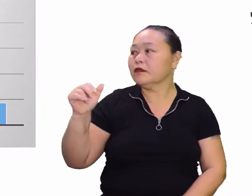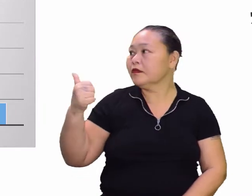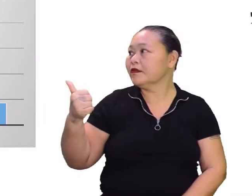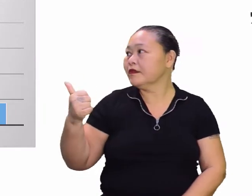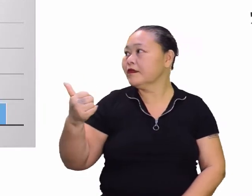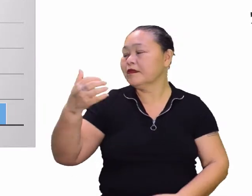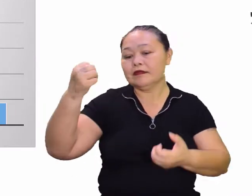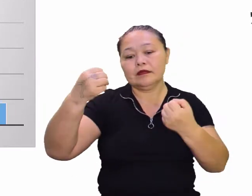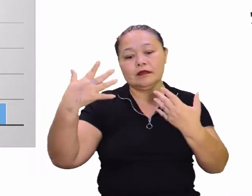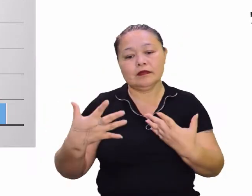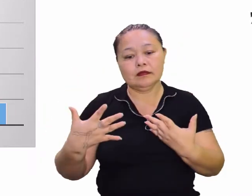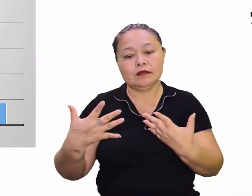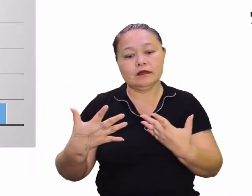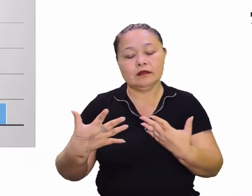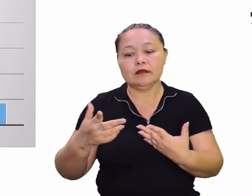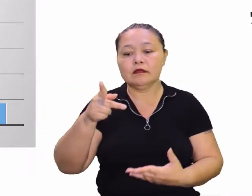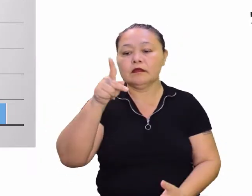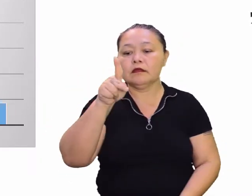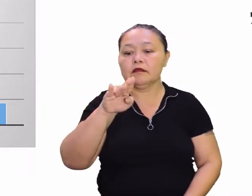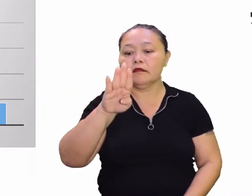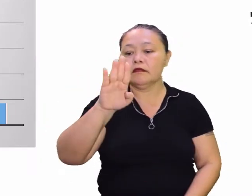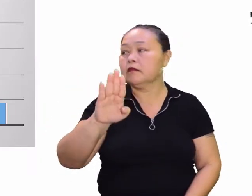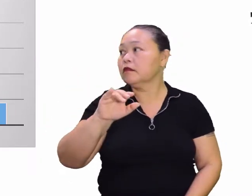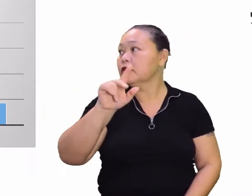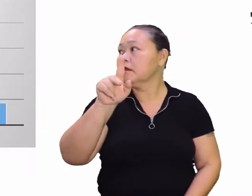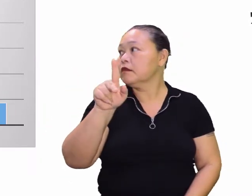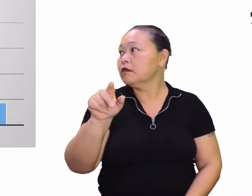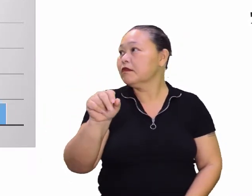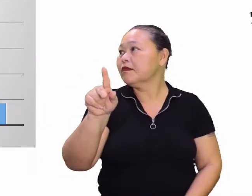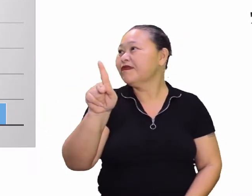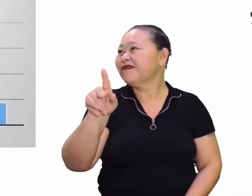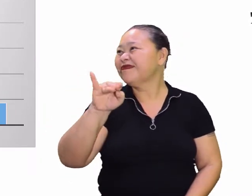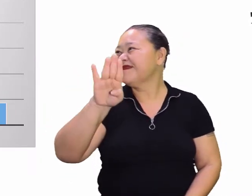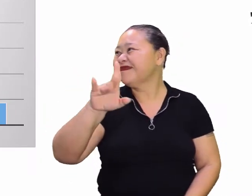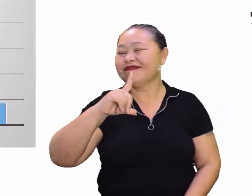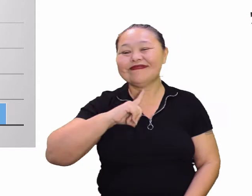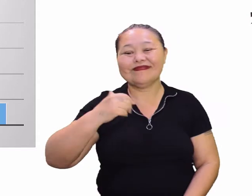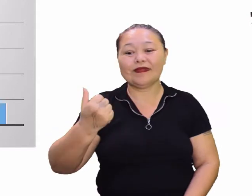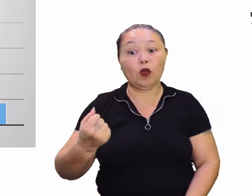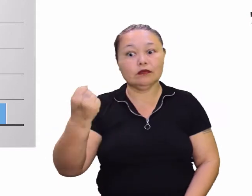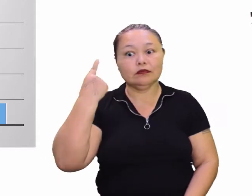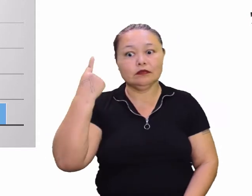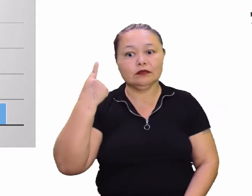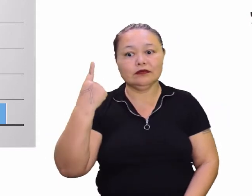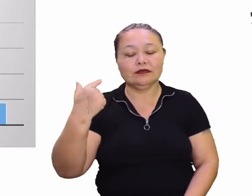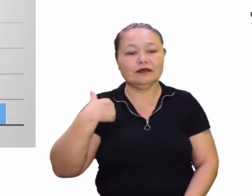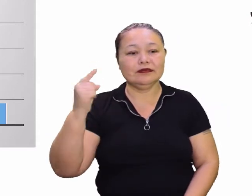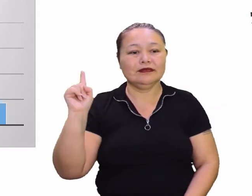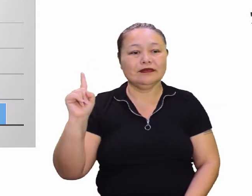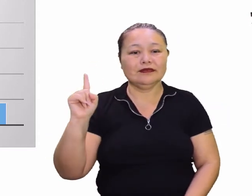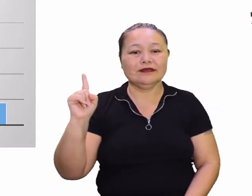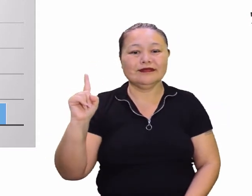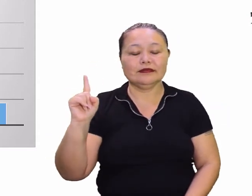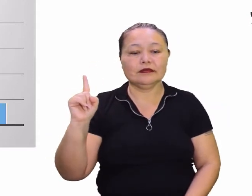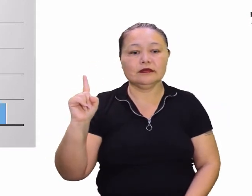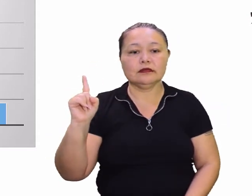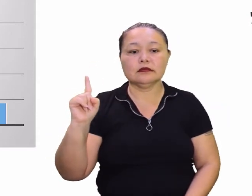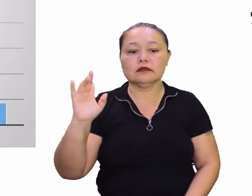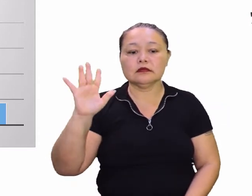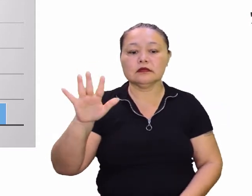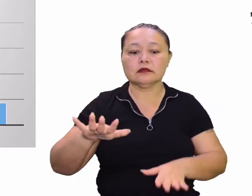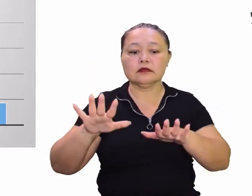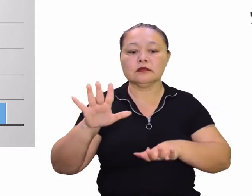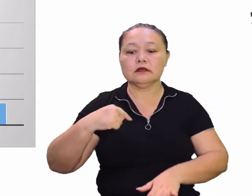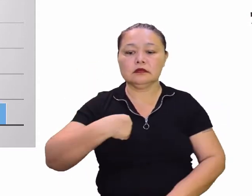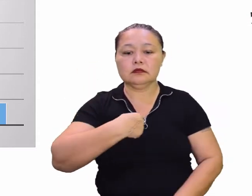estar explicando um pouquinho sobre o PIB para nós, né, professor? Rogério, é um absurdo, né? Olha só. Embora